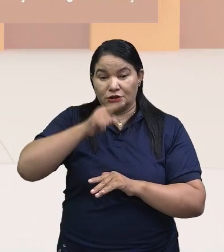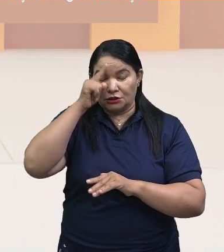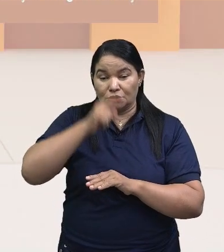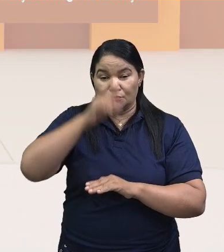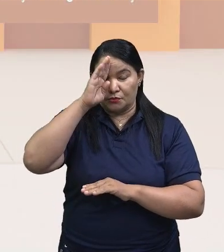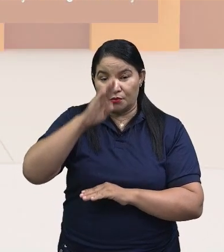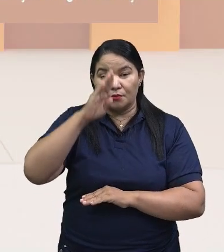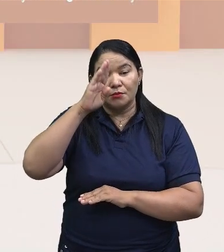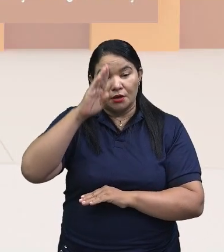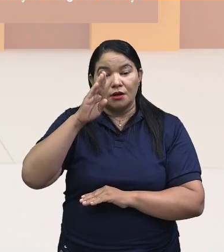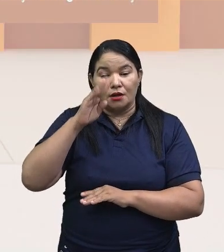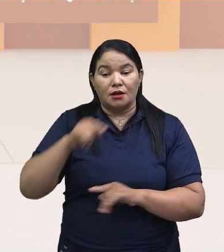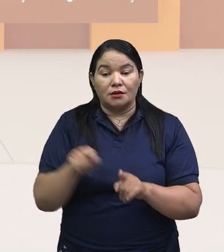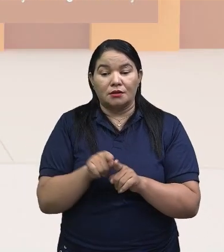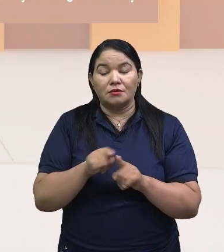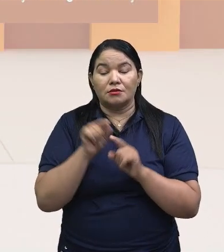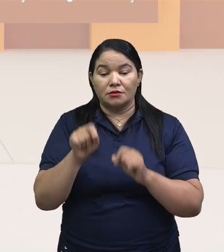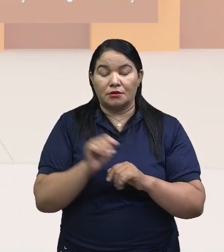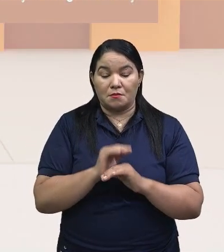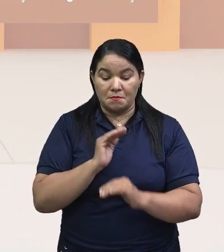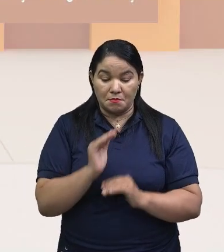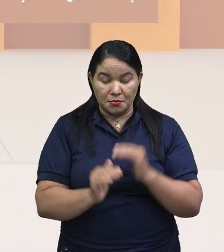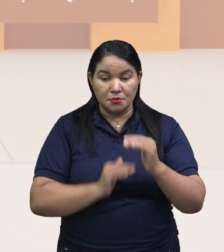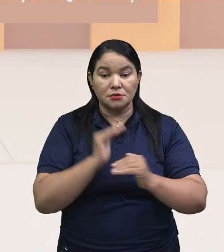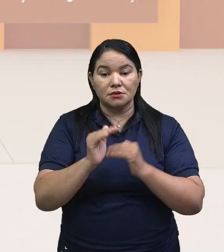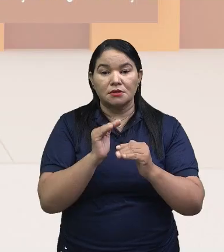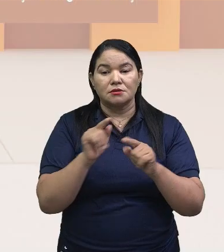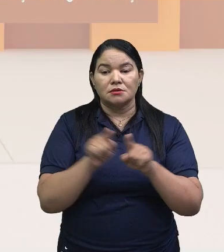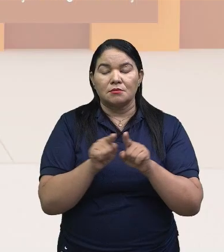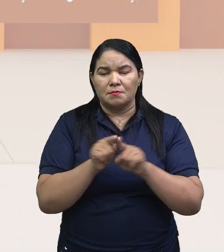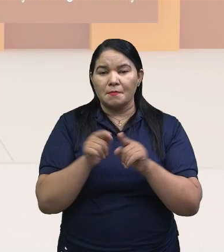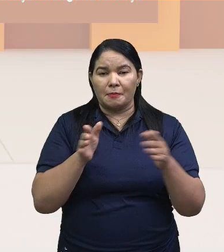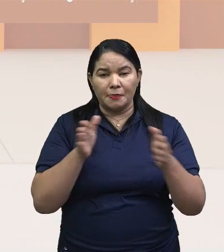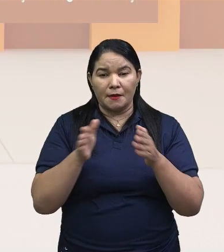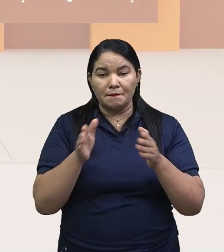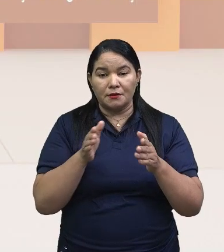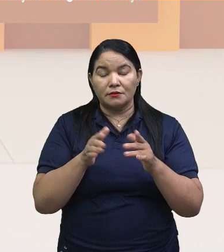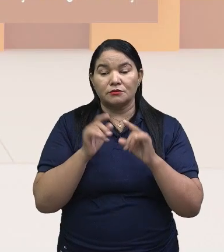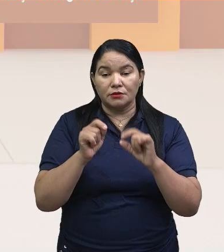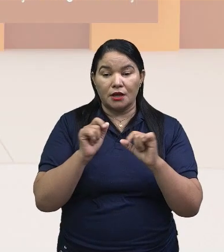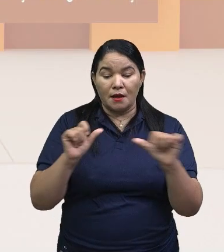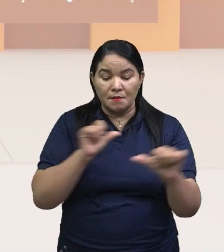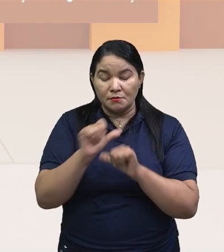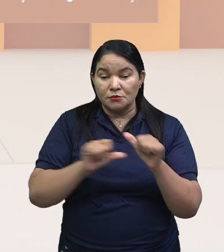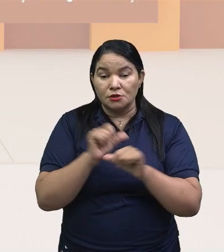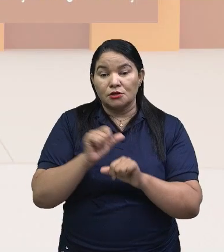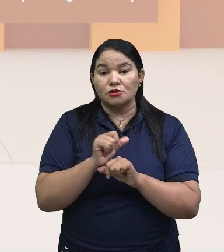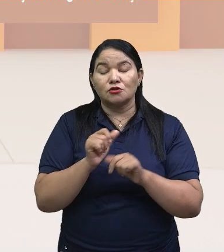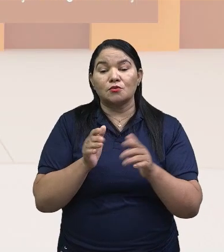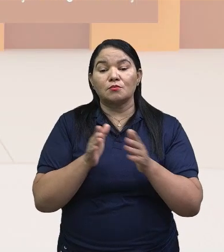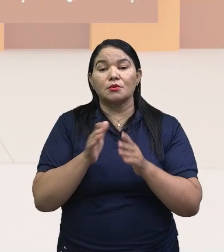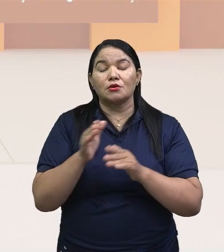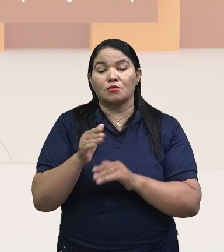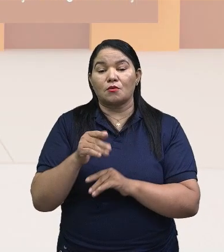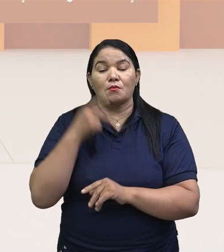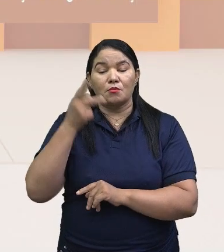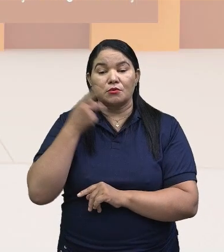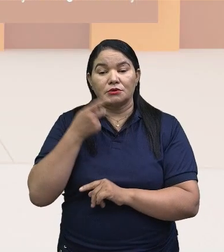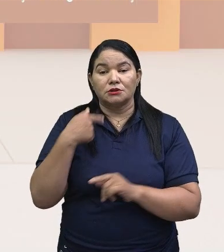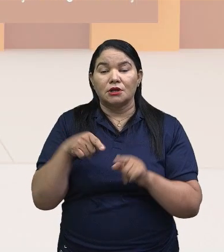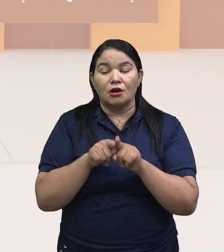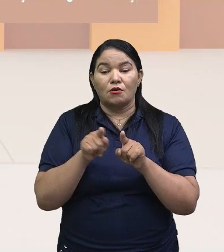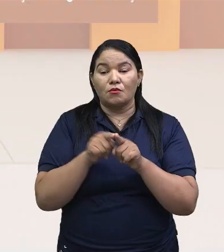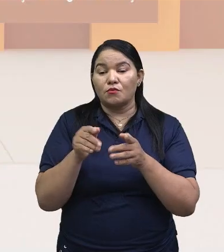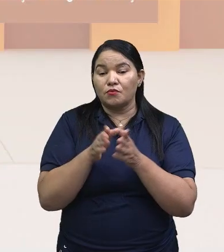militar. E nesse processo vai acontecer a distensão política, né? Uma abertura para uma